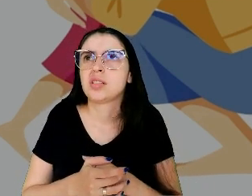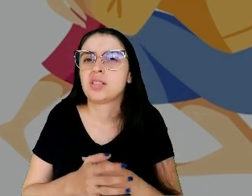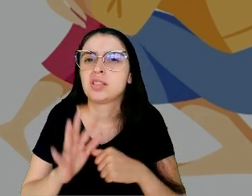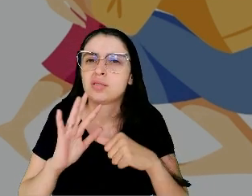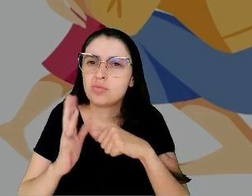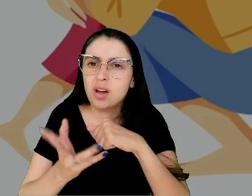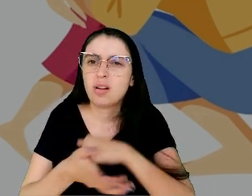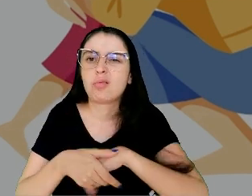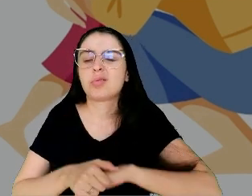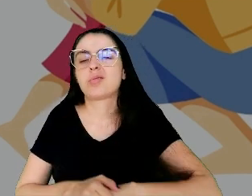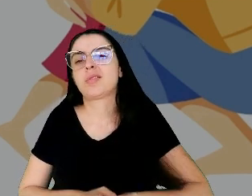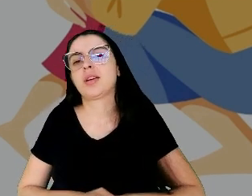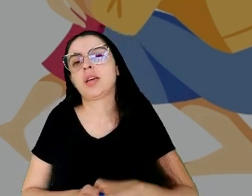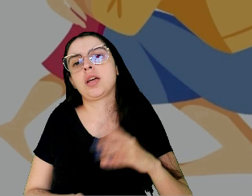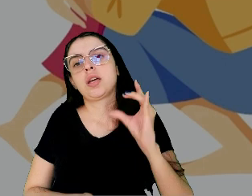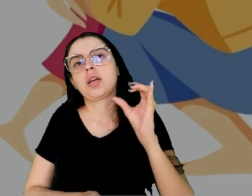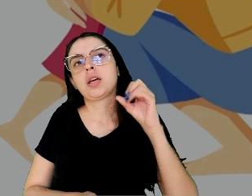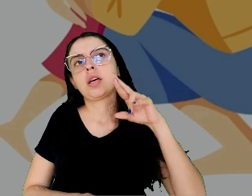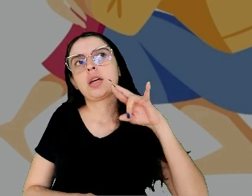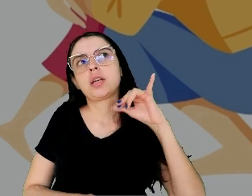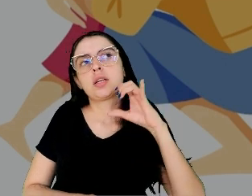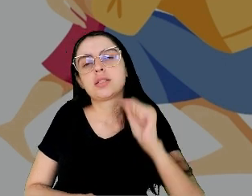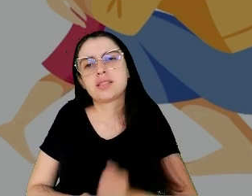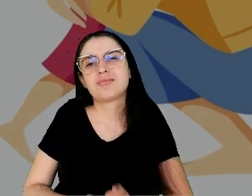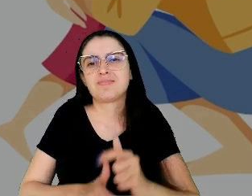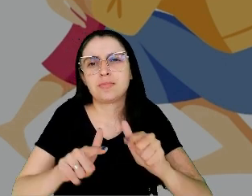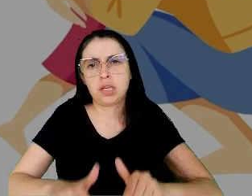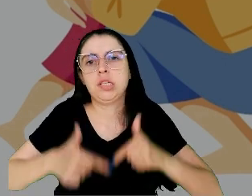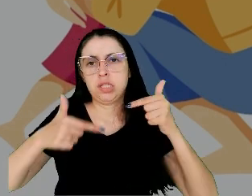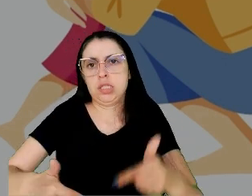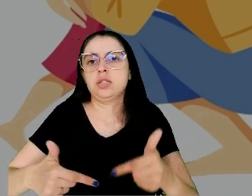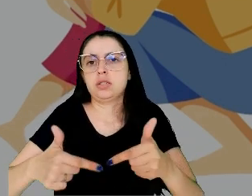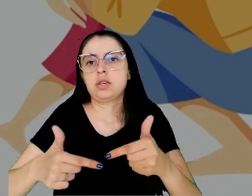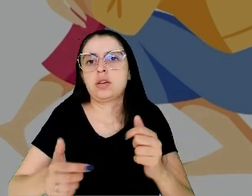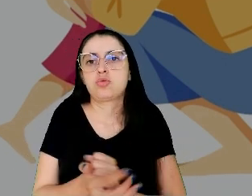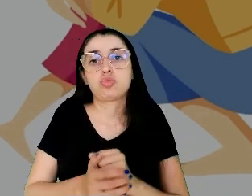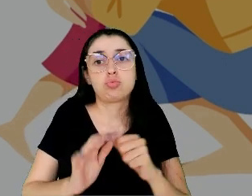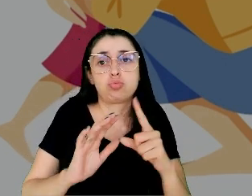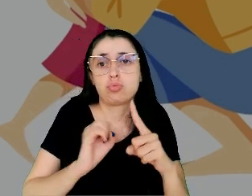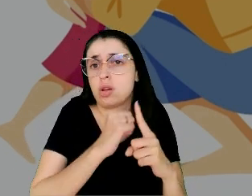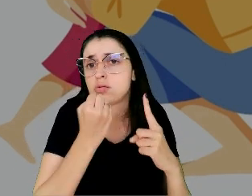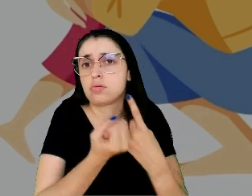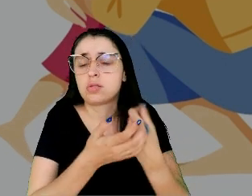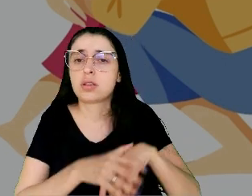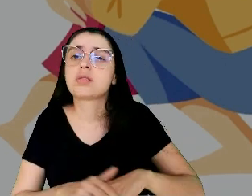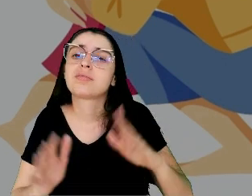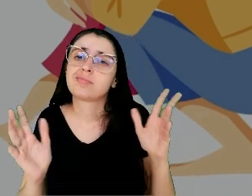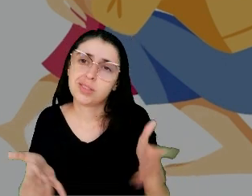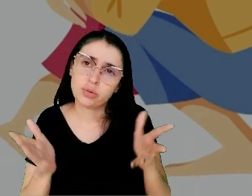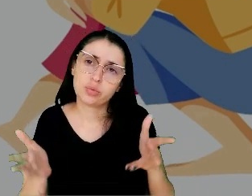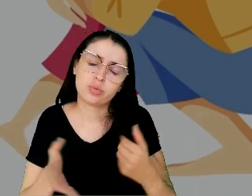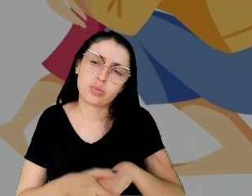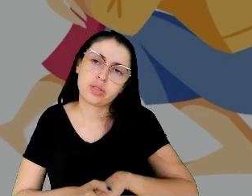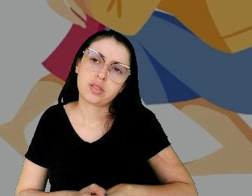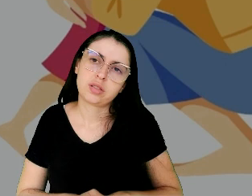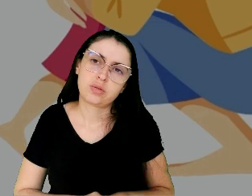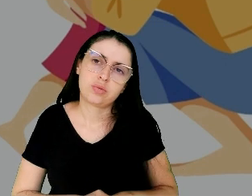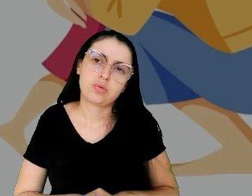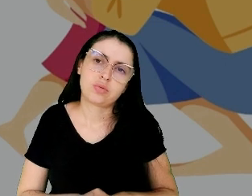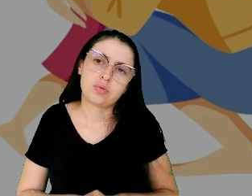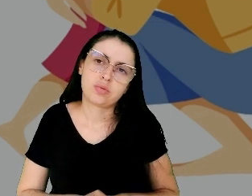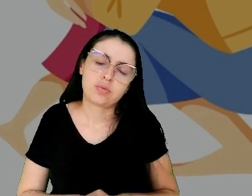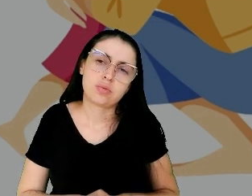pandemia, que é a resistência e a resiliência coletiva, muito presente no